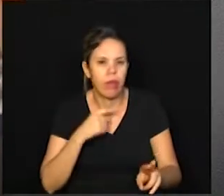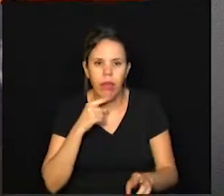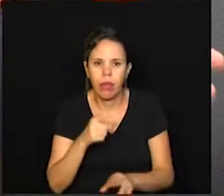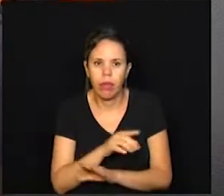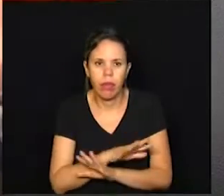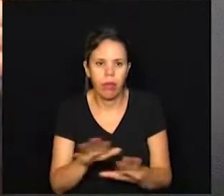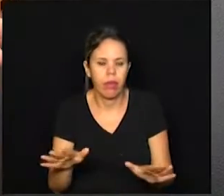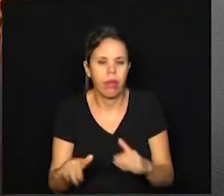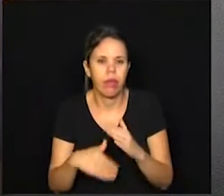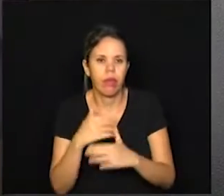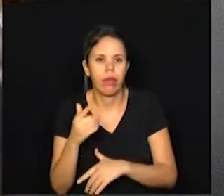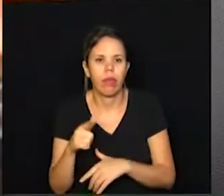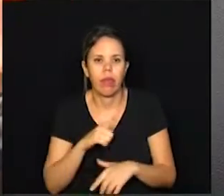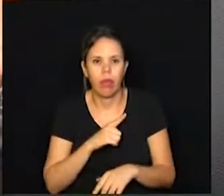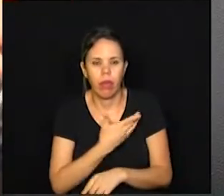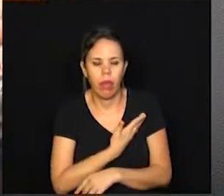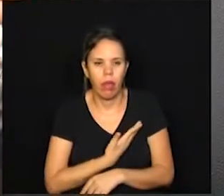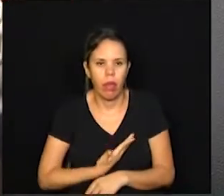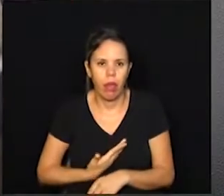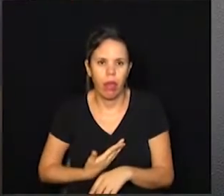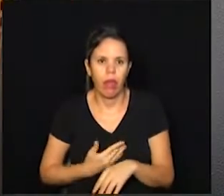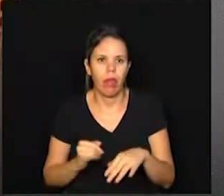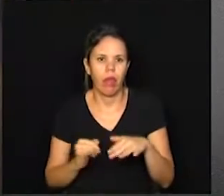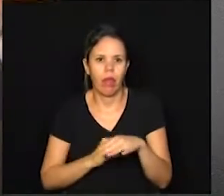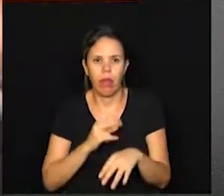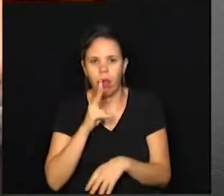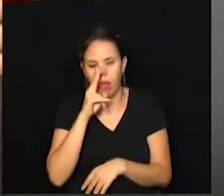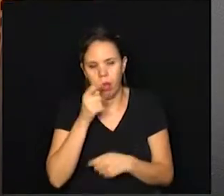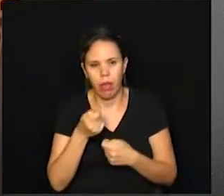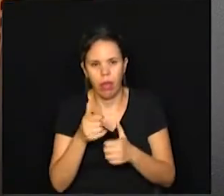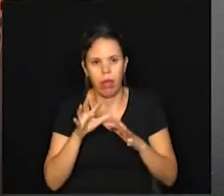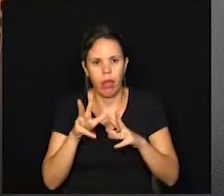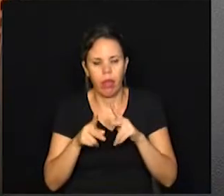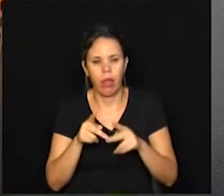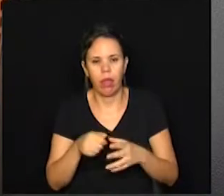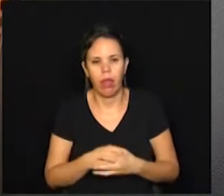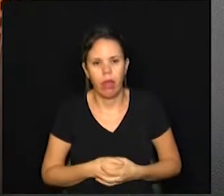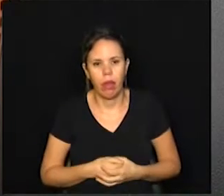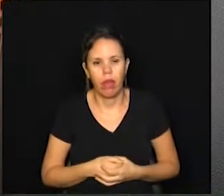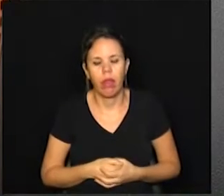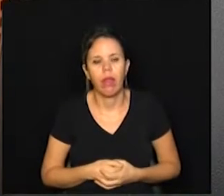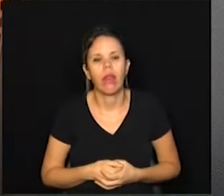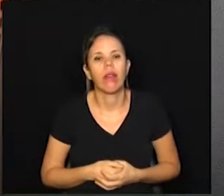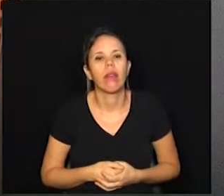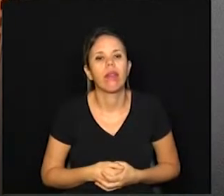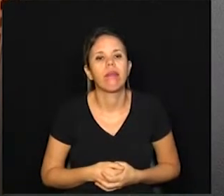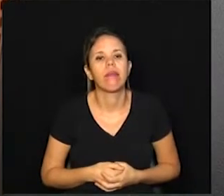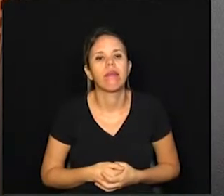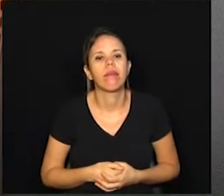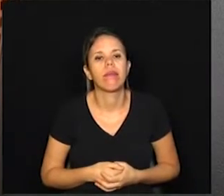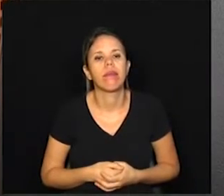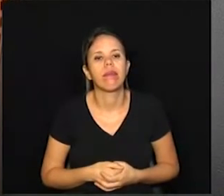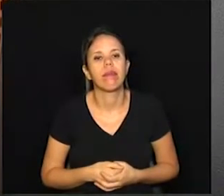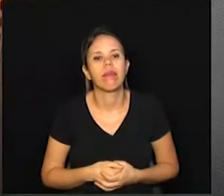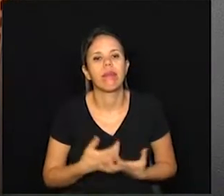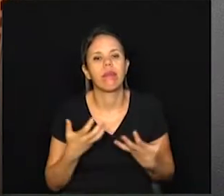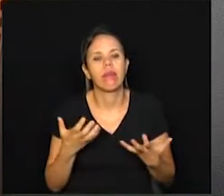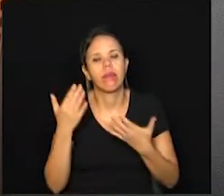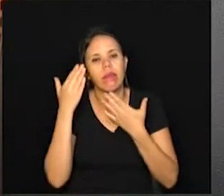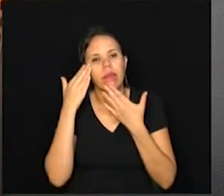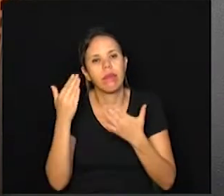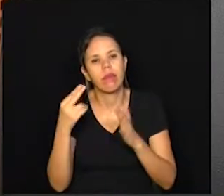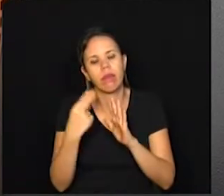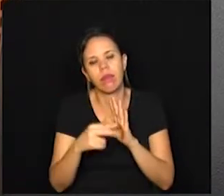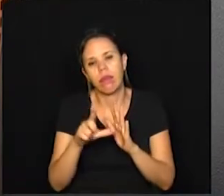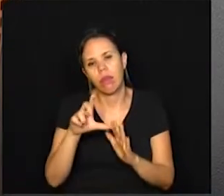para construir um Estado com instituições fortes que beneficia toda a coletividade. Então, eu quero agradecer o